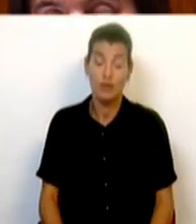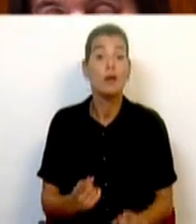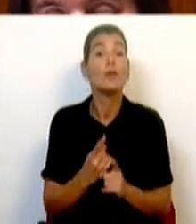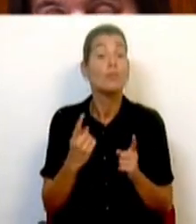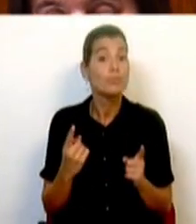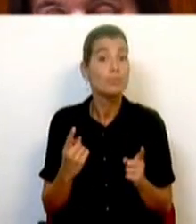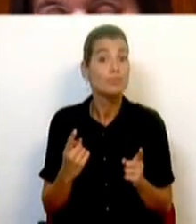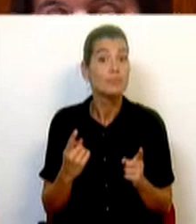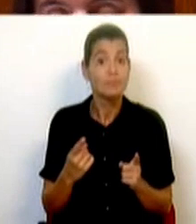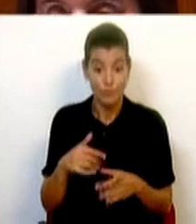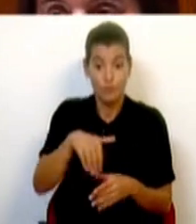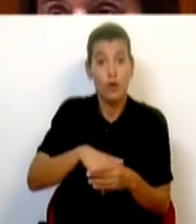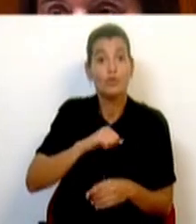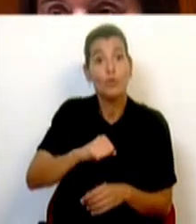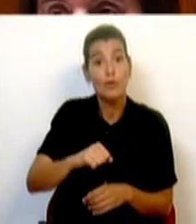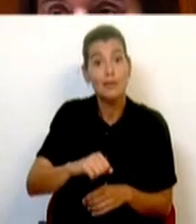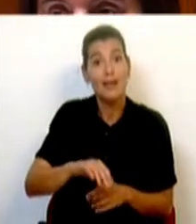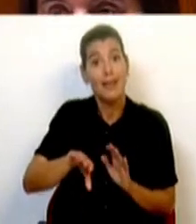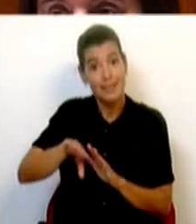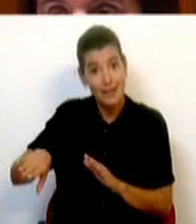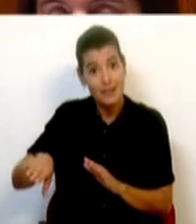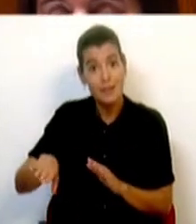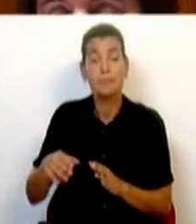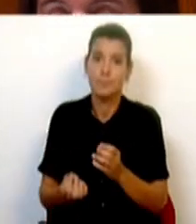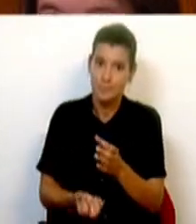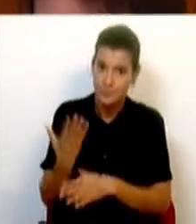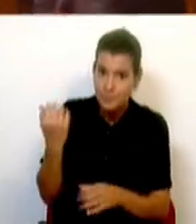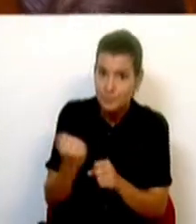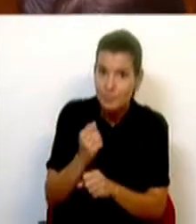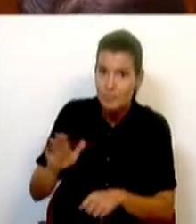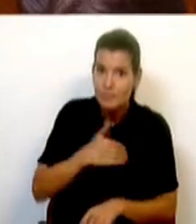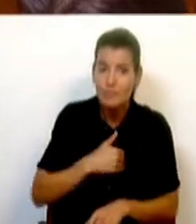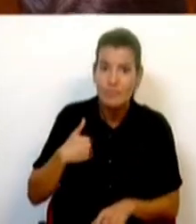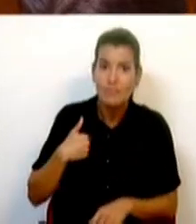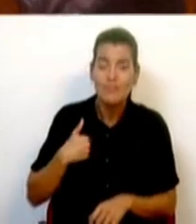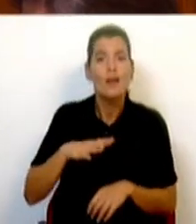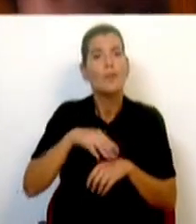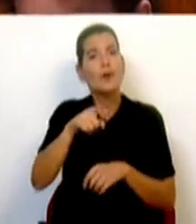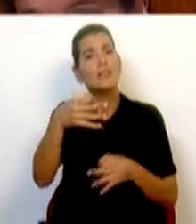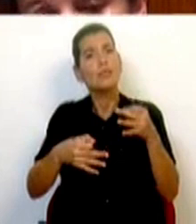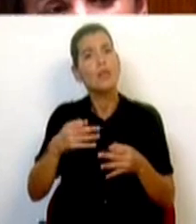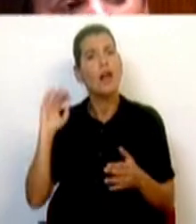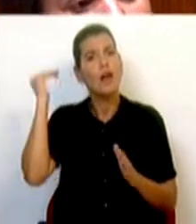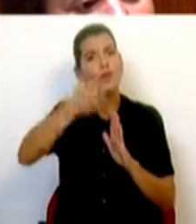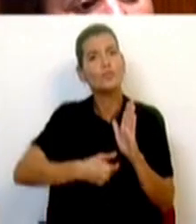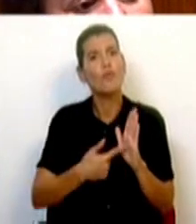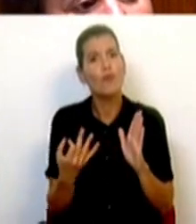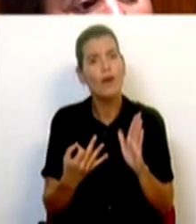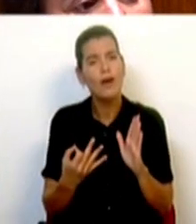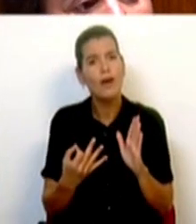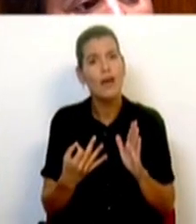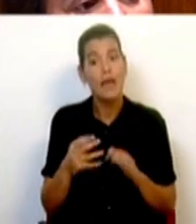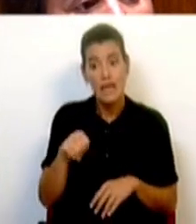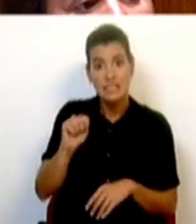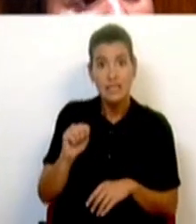foi com o voto contra da direita que foi criado o Serviço Nacional de Saúde, foi graças ao Tribunal Constitucional que o SNS